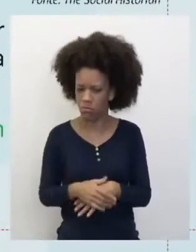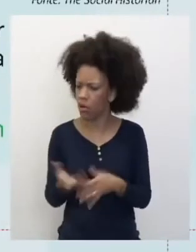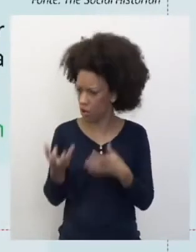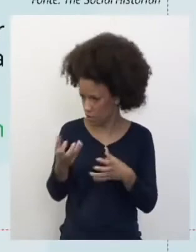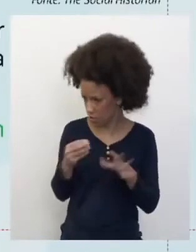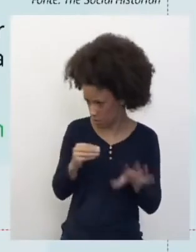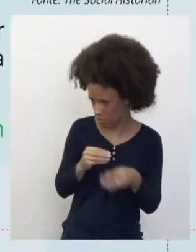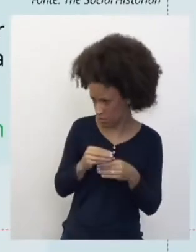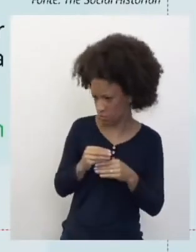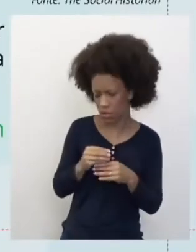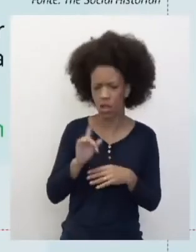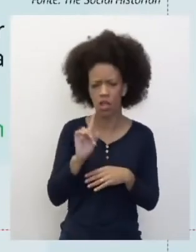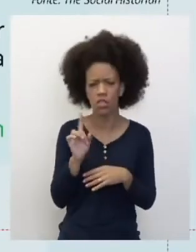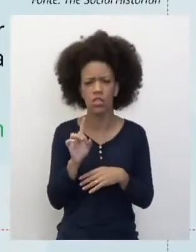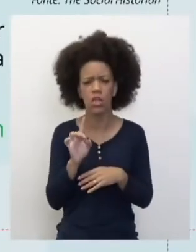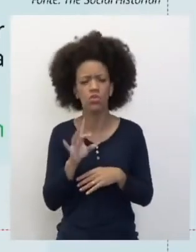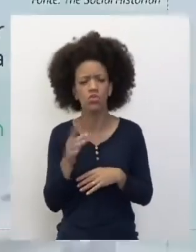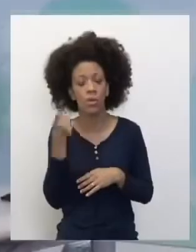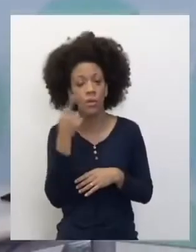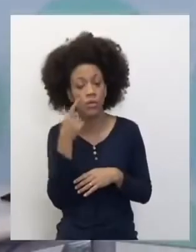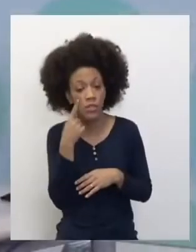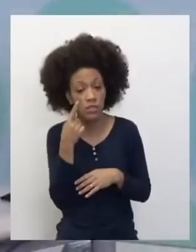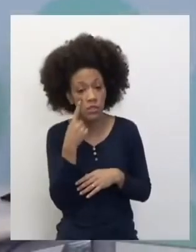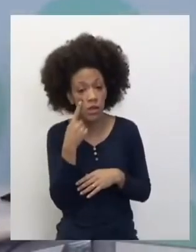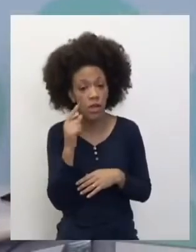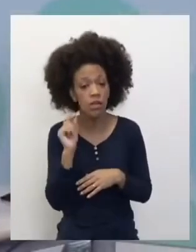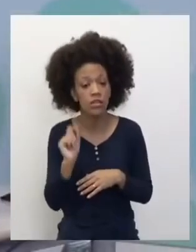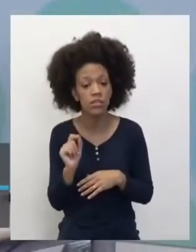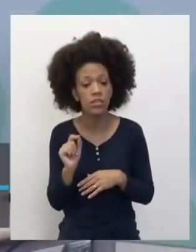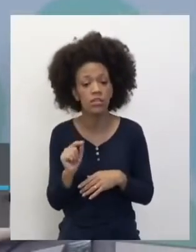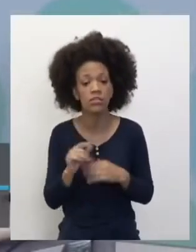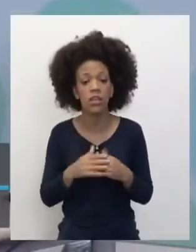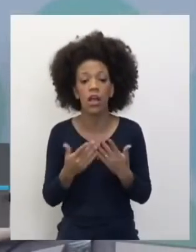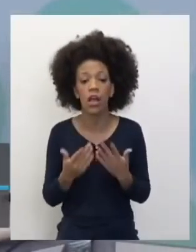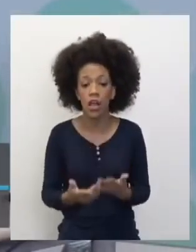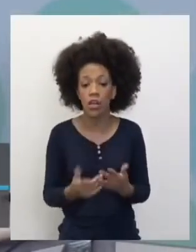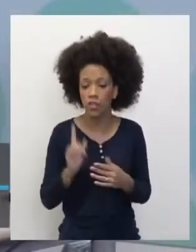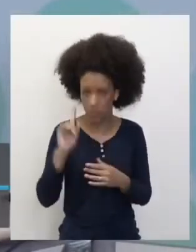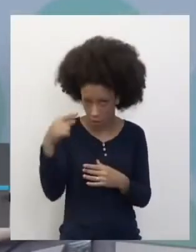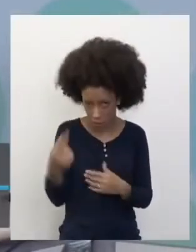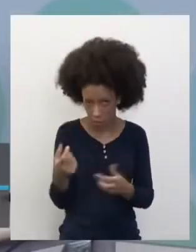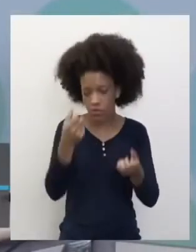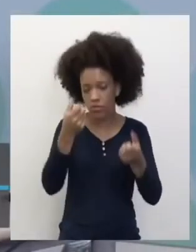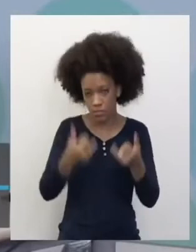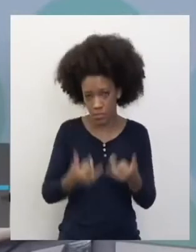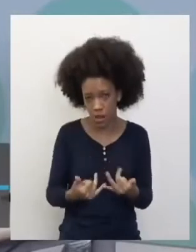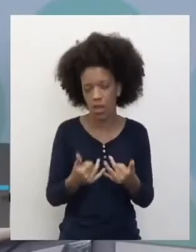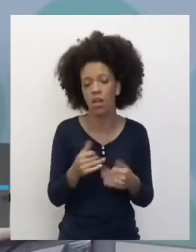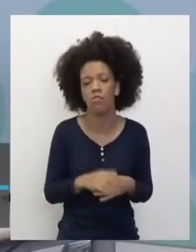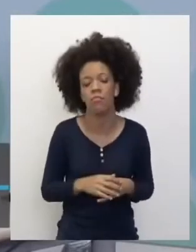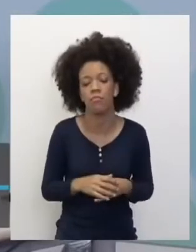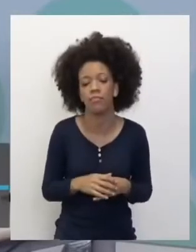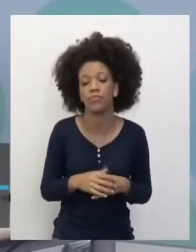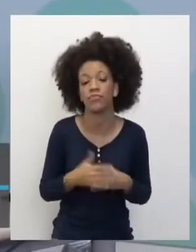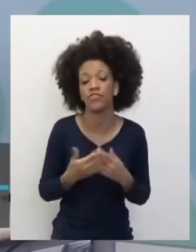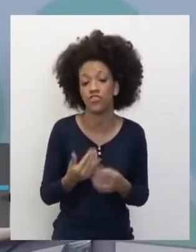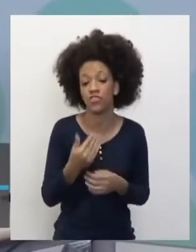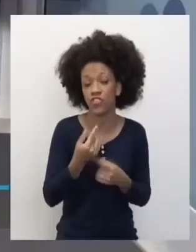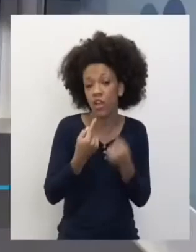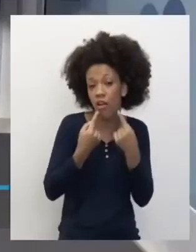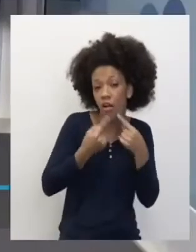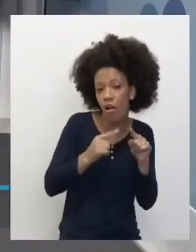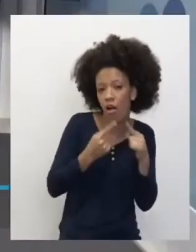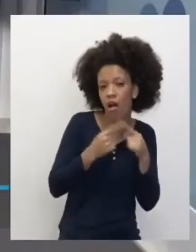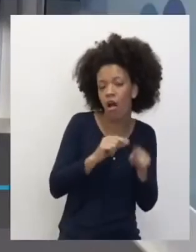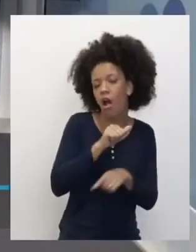coisa, Andréia? Não, só para eles prestarem atenção que isso é o que a gente vai chamar depois, né, mais para frente, de argumento